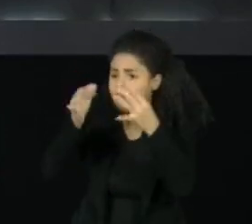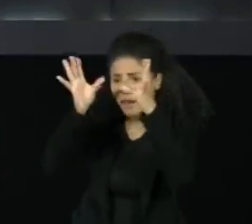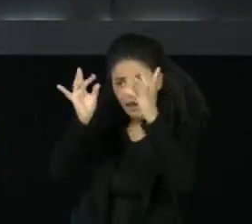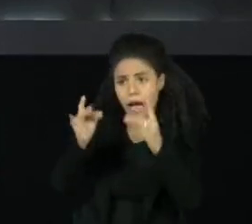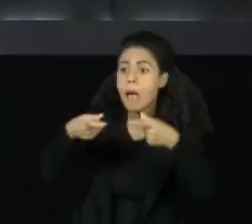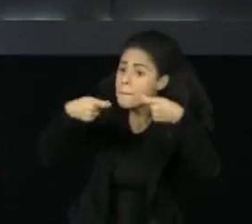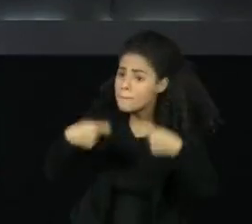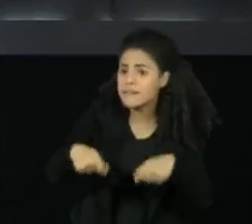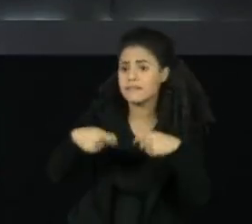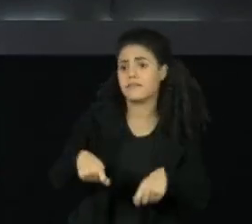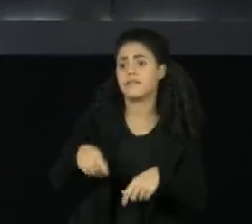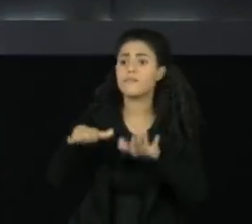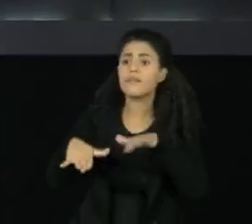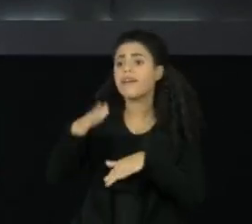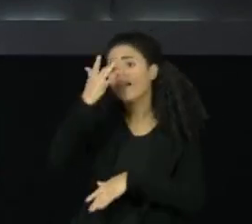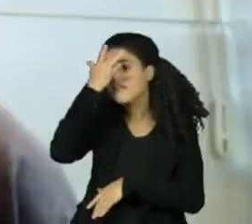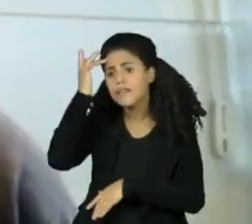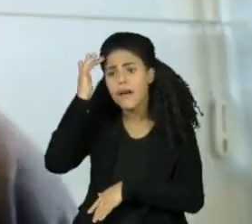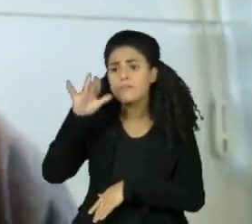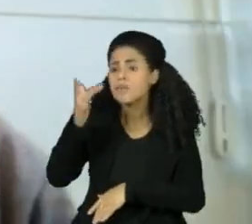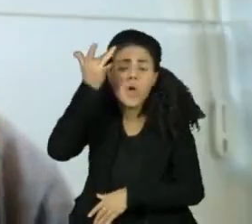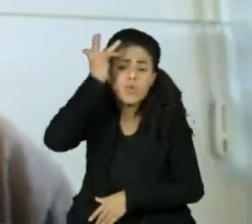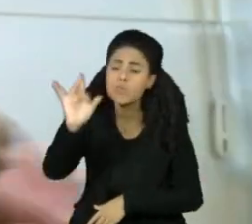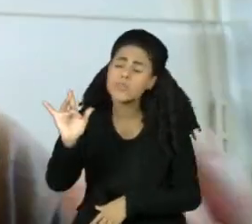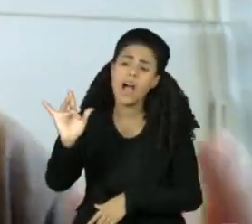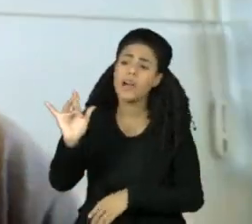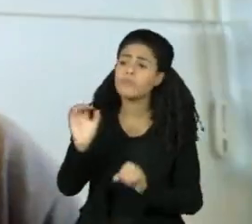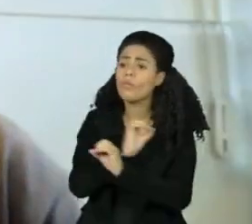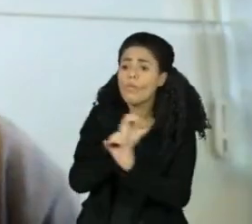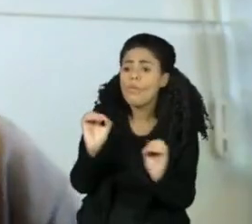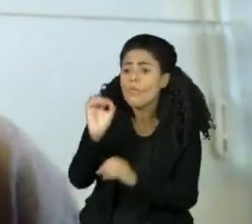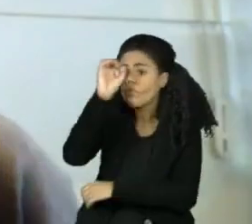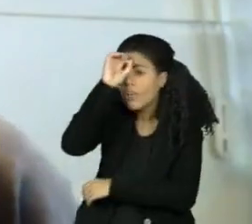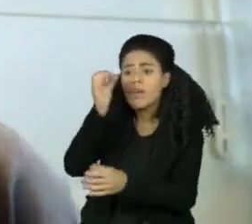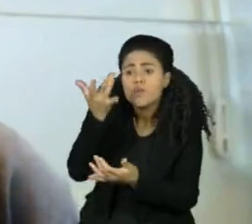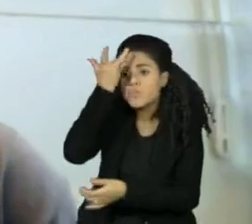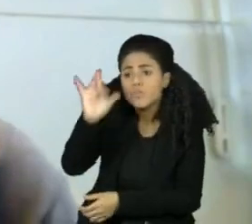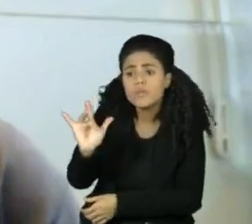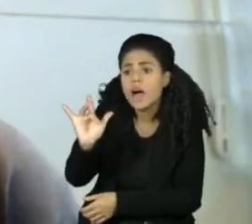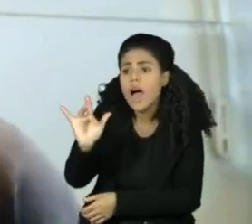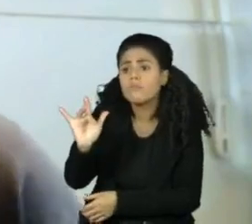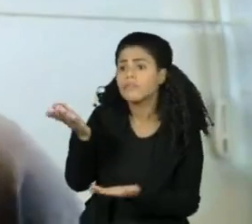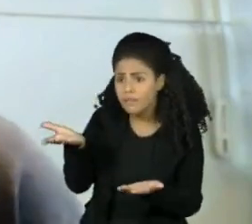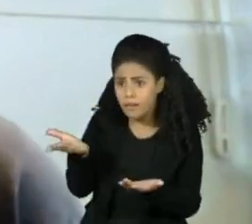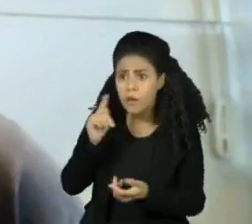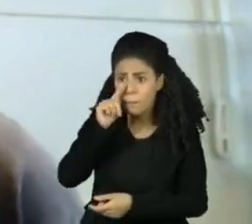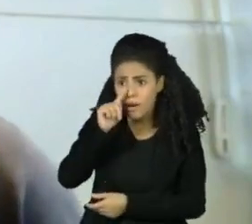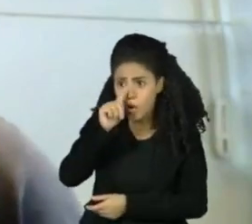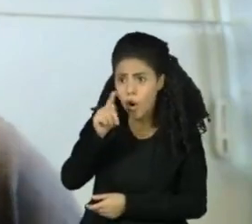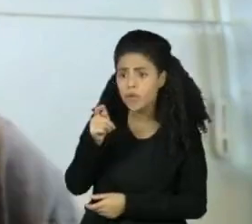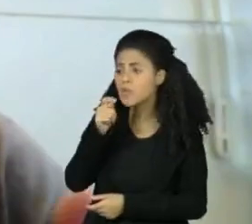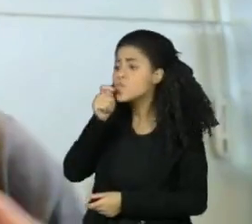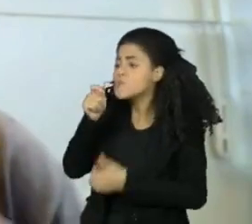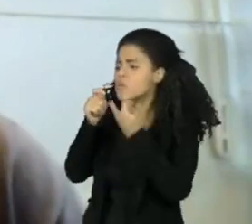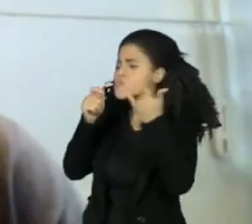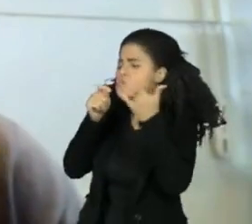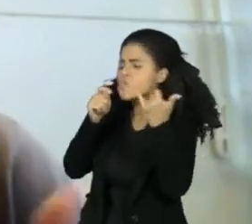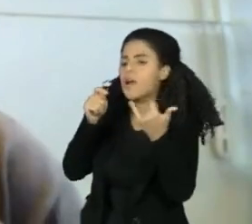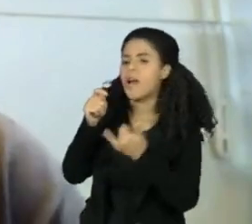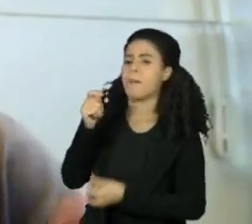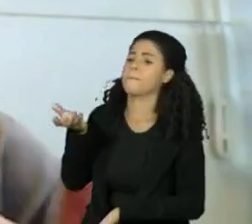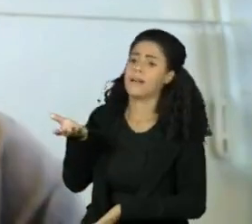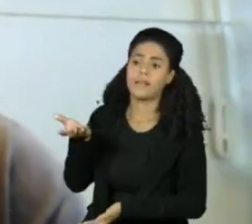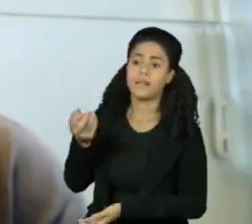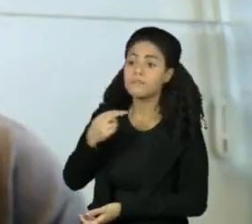em evidências nas próprias escolas. Esse conjunto de medidas tem que ser tomado para que